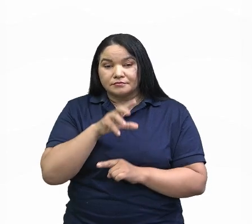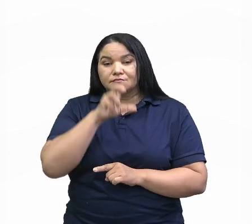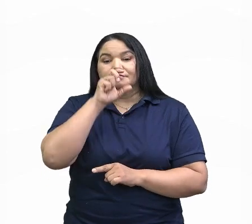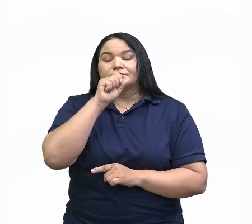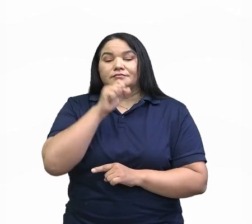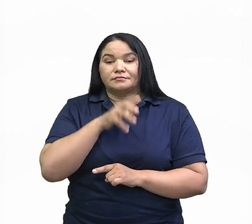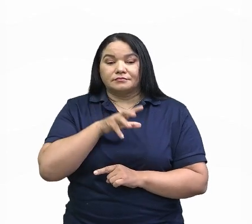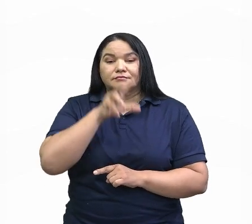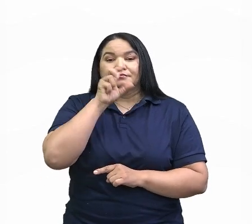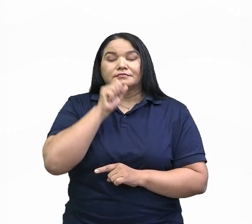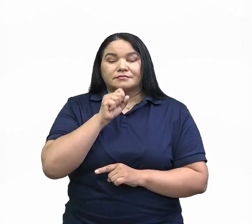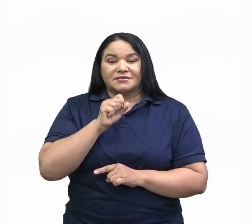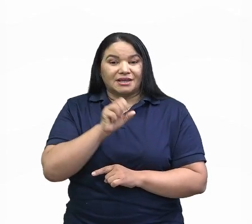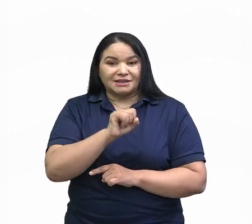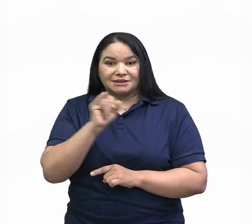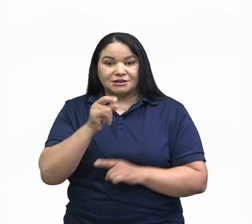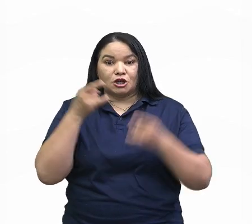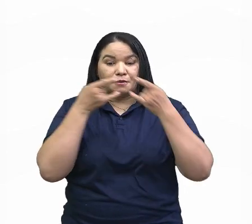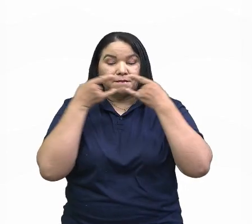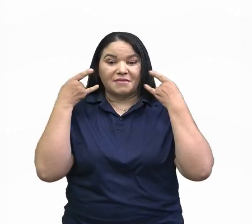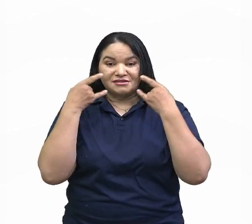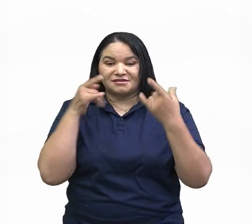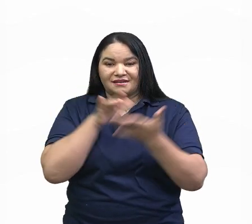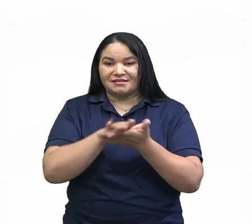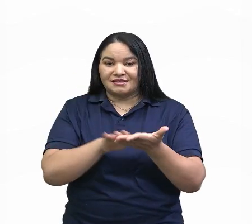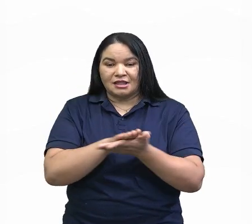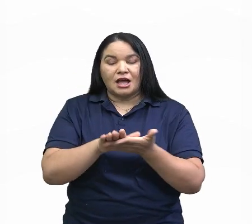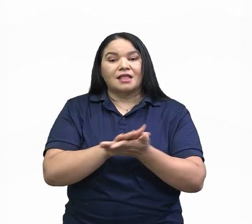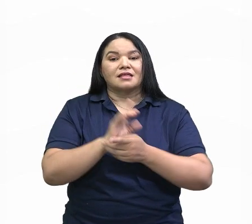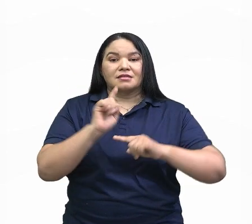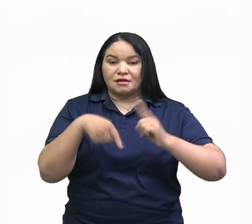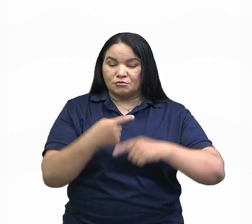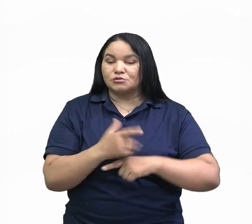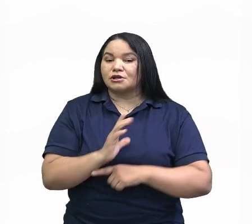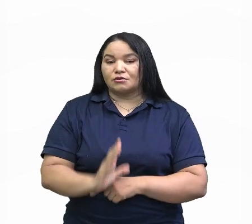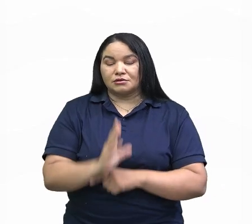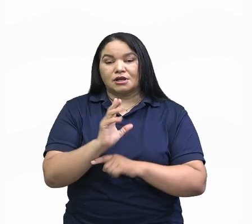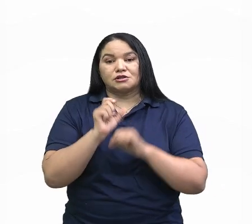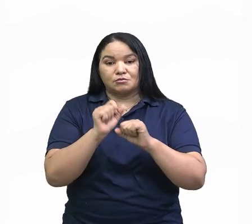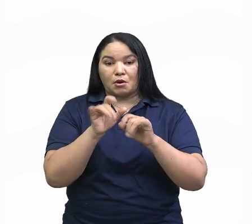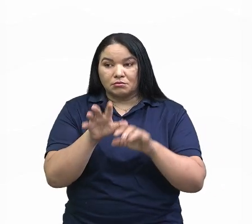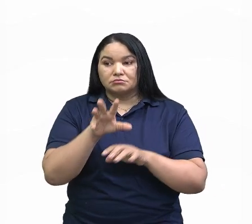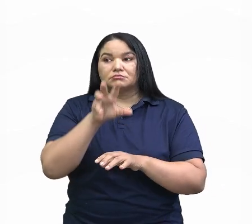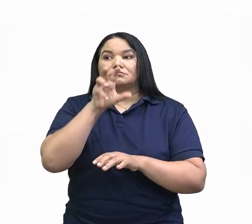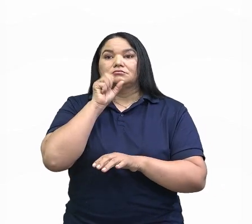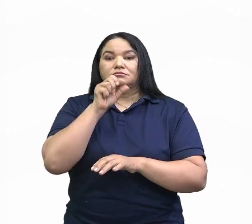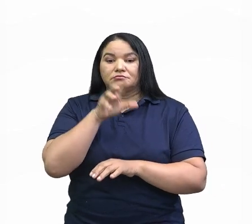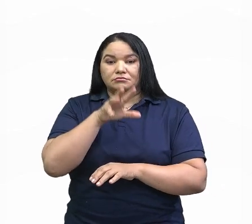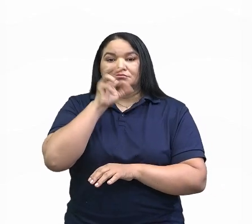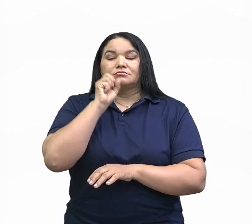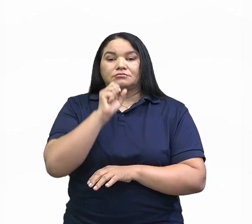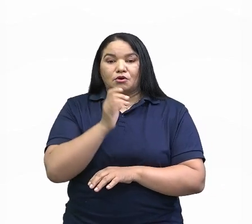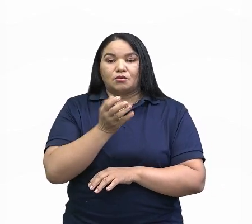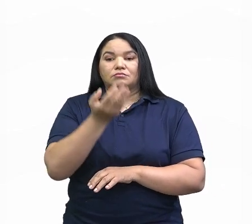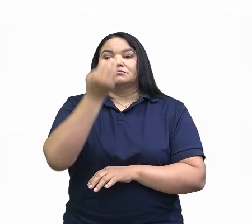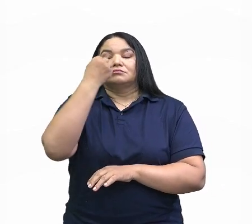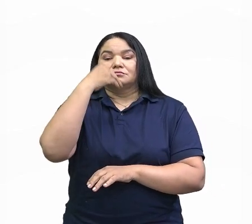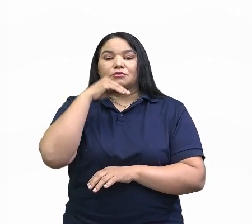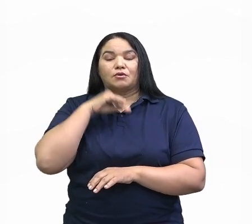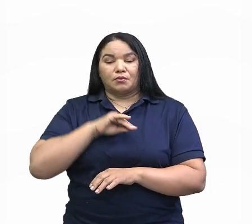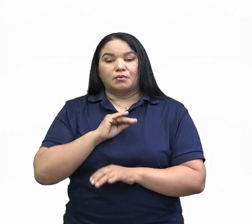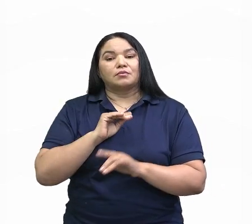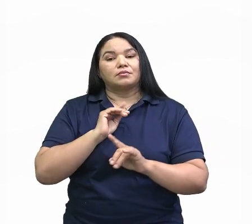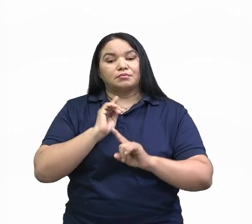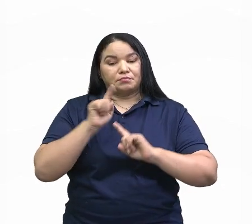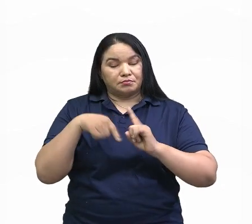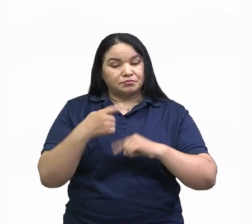normalmente, se a gente não estiver utilizando uma máscara, a gente vai contrair ali esses gases, né, esse material particulado, e pode nos